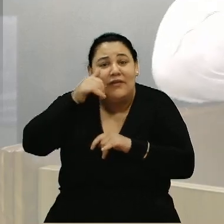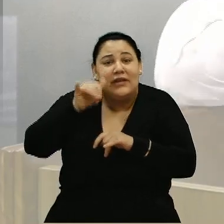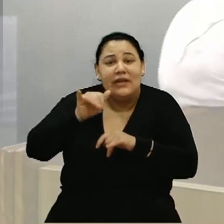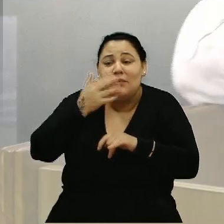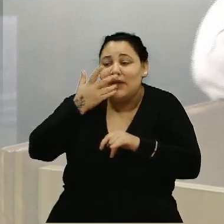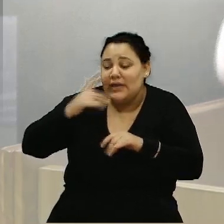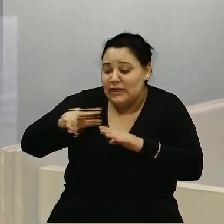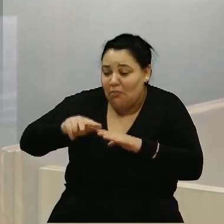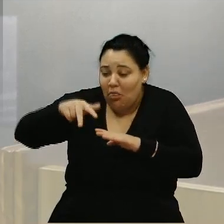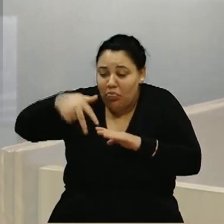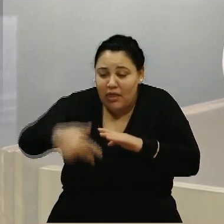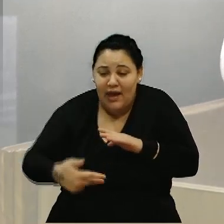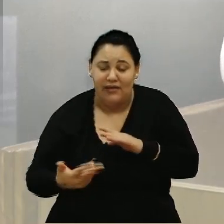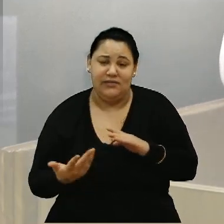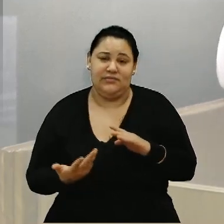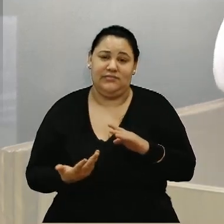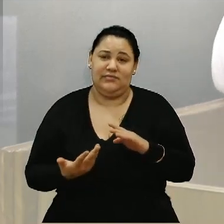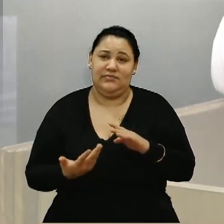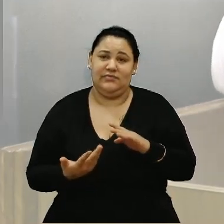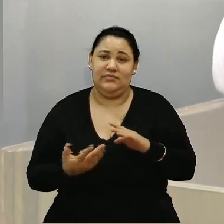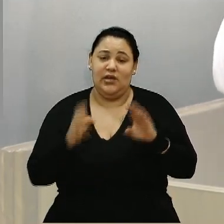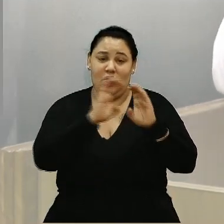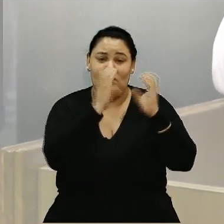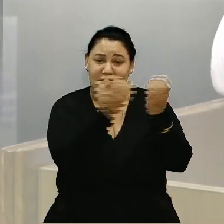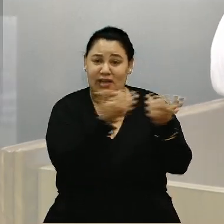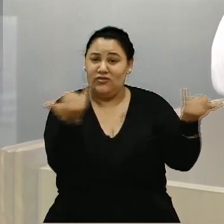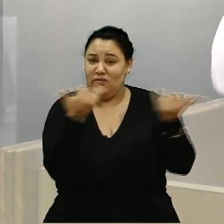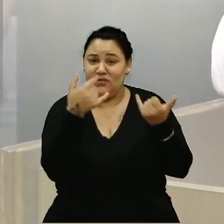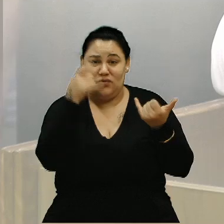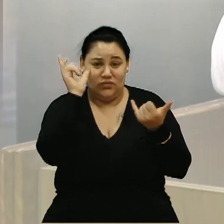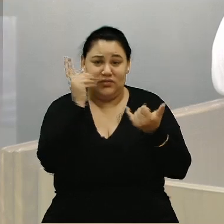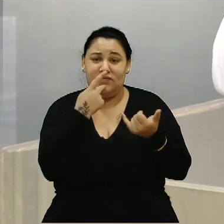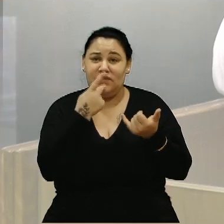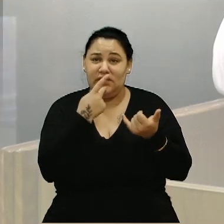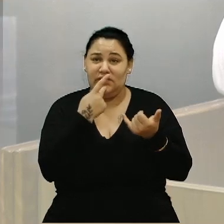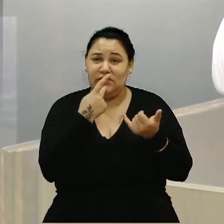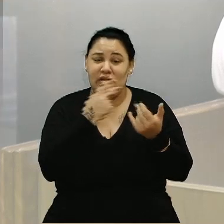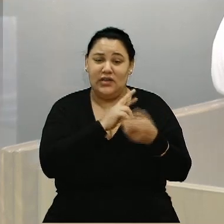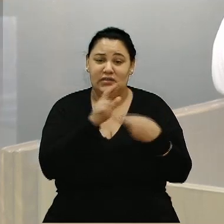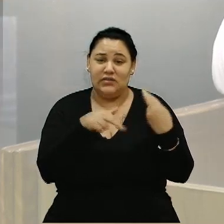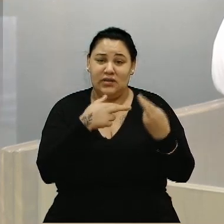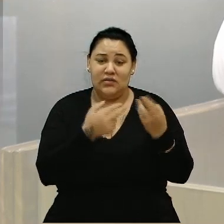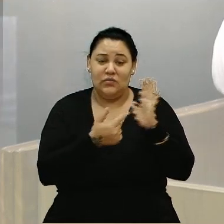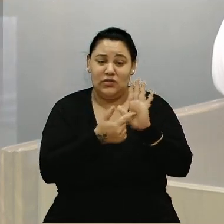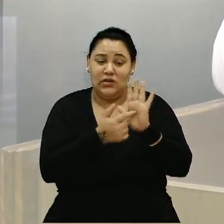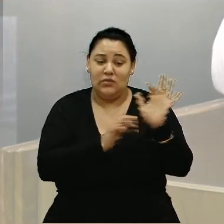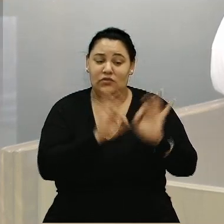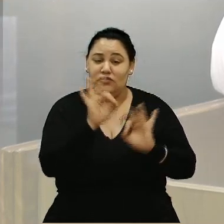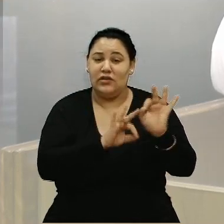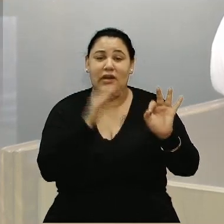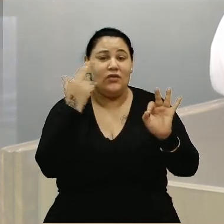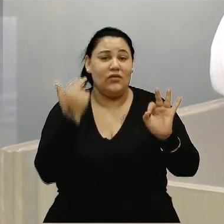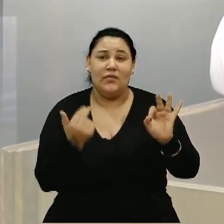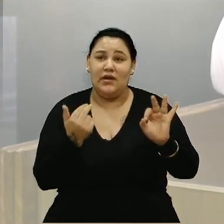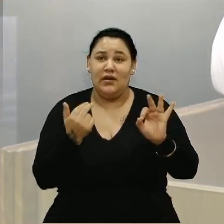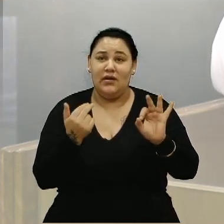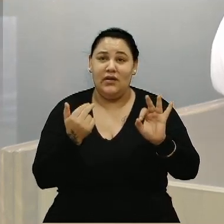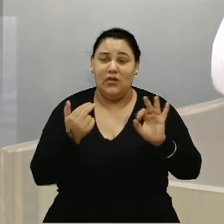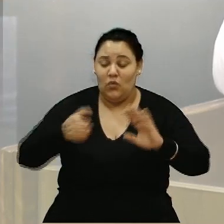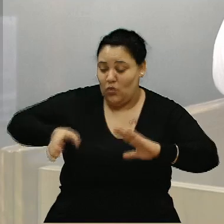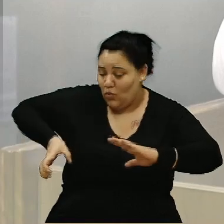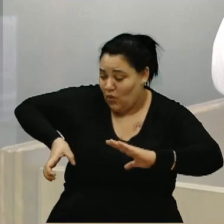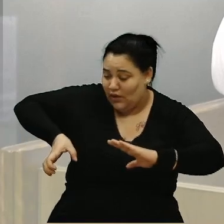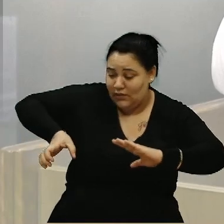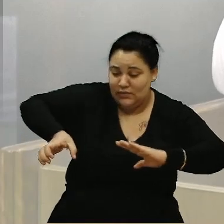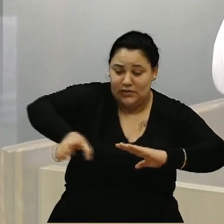deixa eu te falar. O pessoal está aqui na questão do guarda-reio do valão. Me mostraram o projeto. É normal um corrimão vazado.